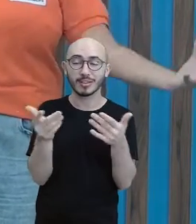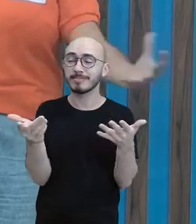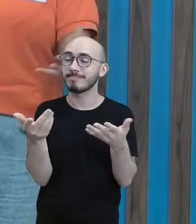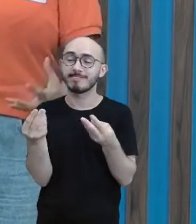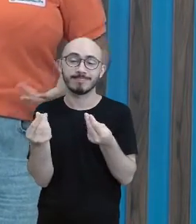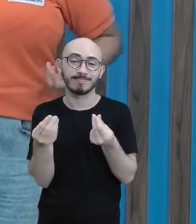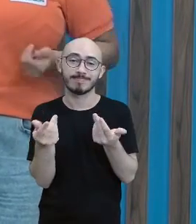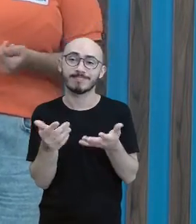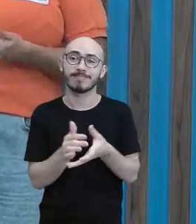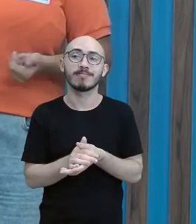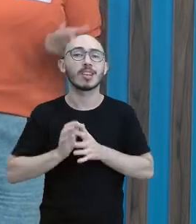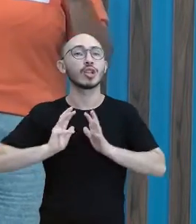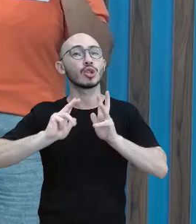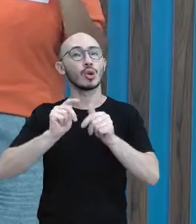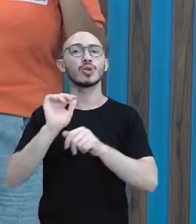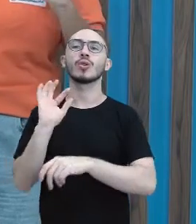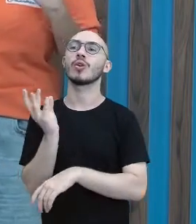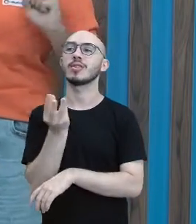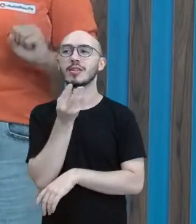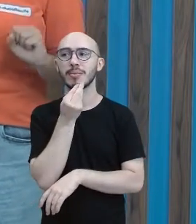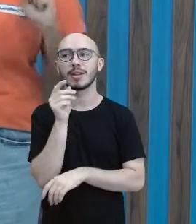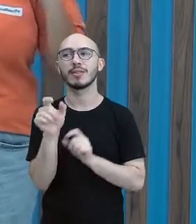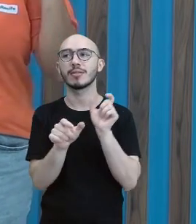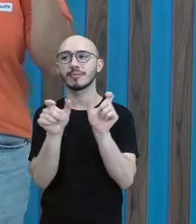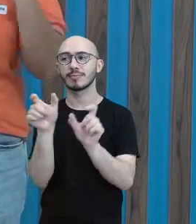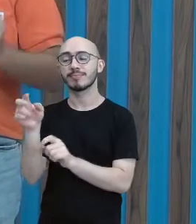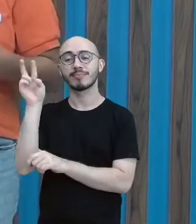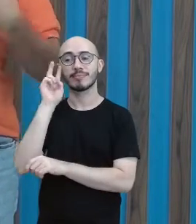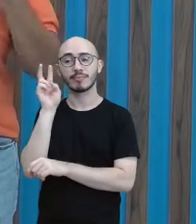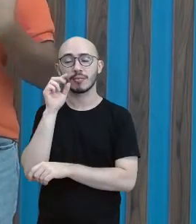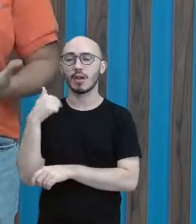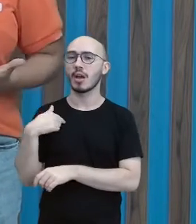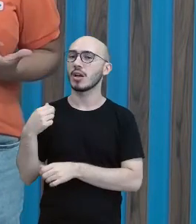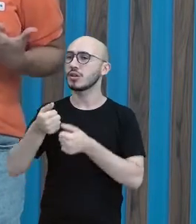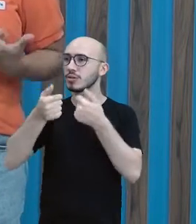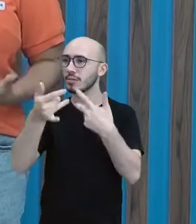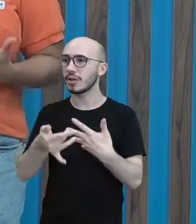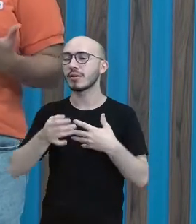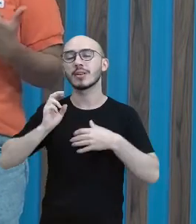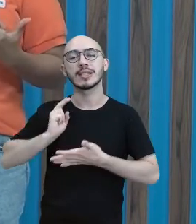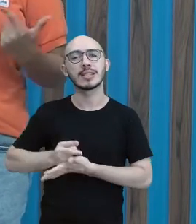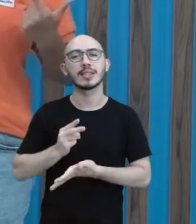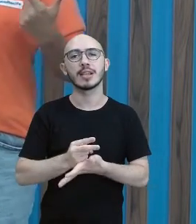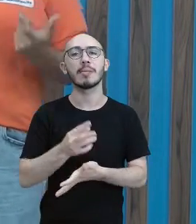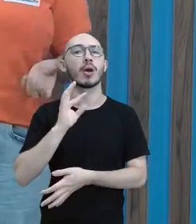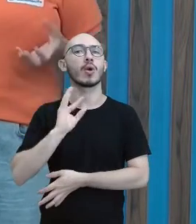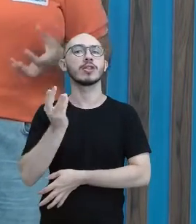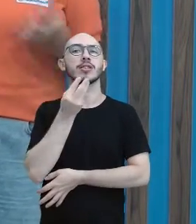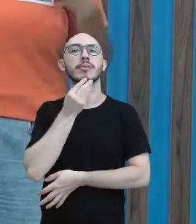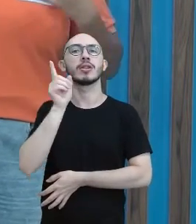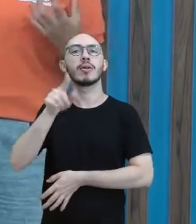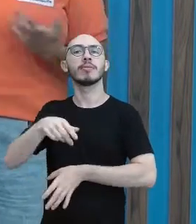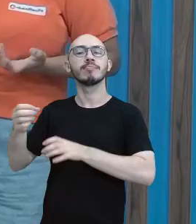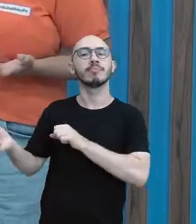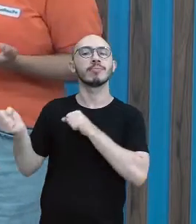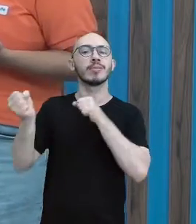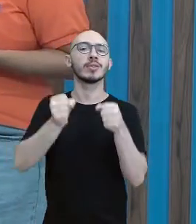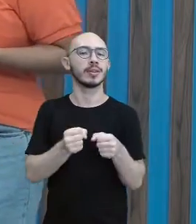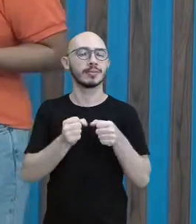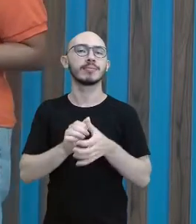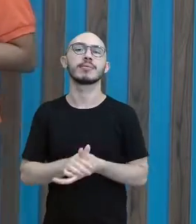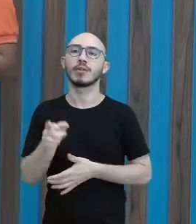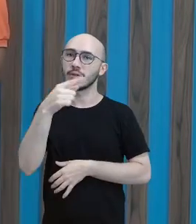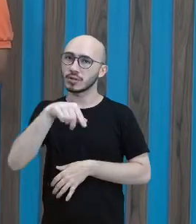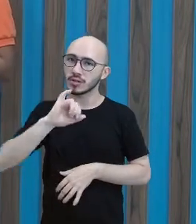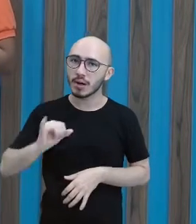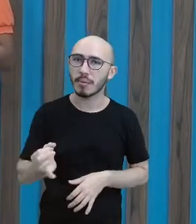possuam esse conhecimento, porque vocês precisam lembrar o que eu digo sempre, conhecimento é poder. Então aproveitem.